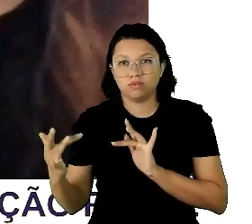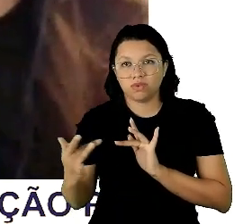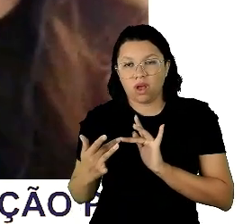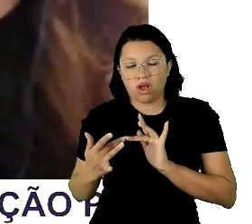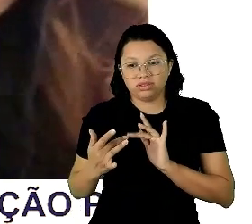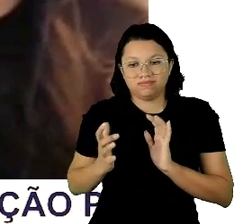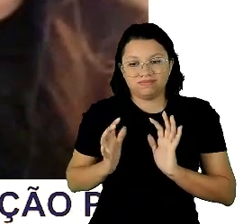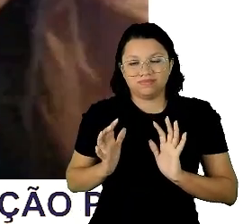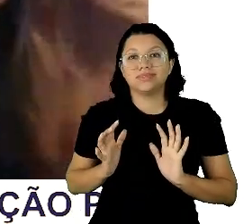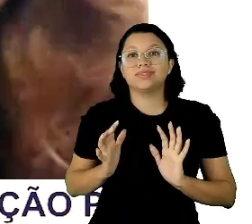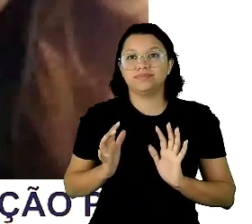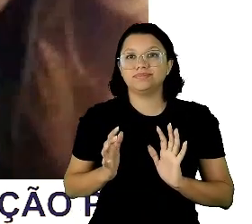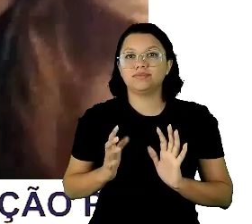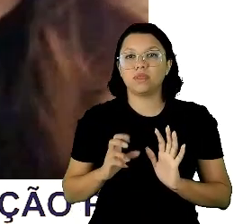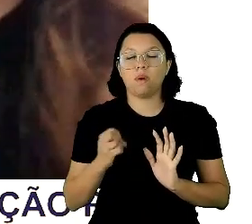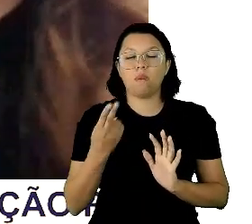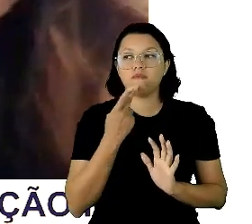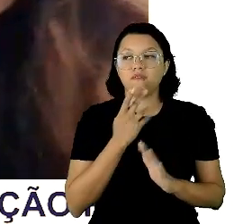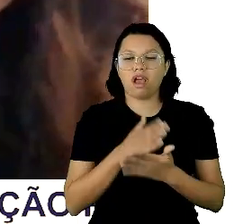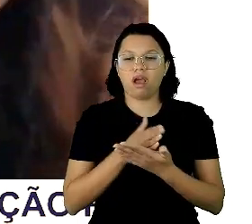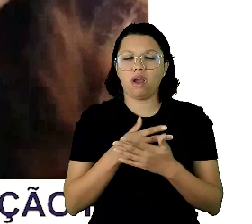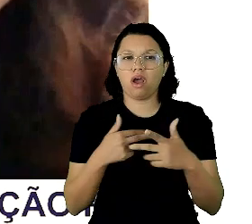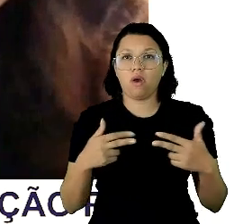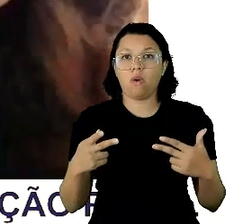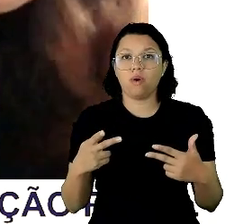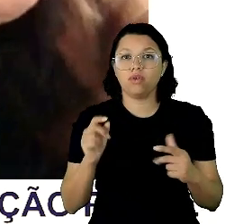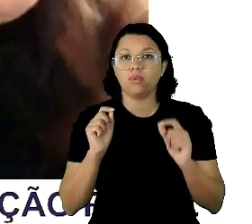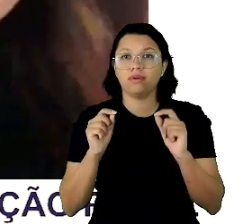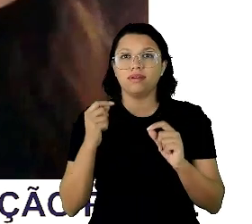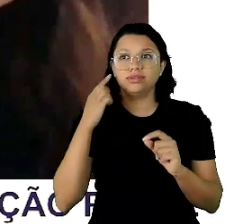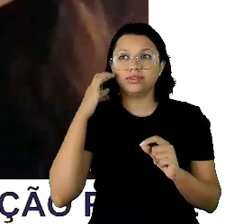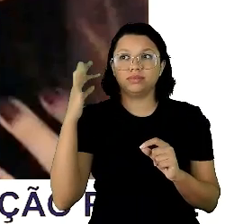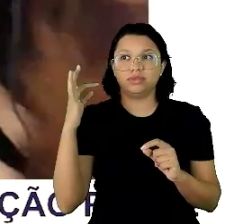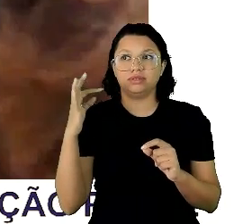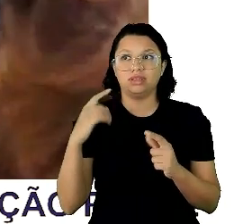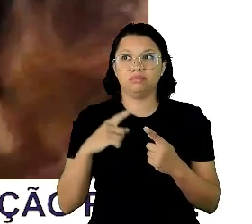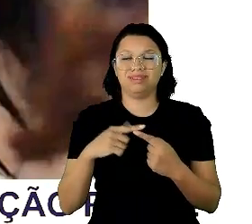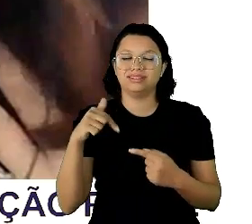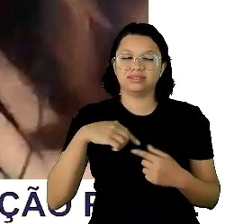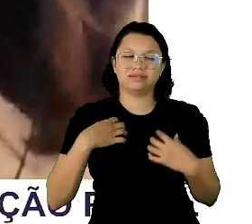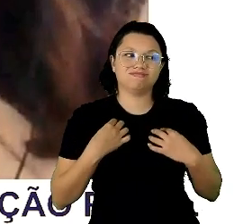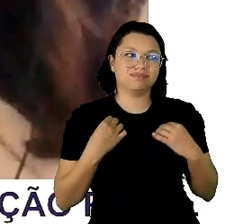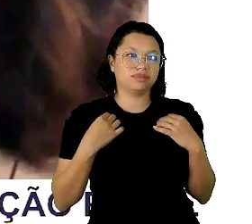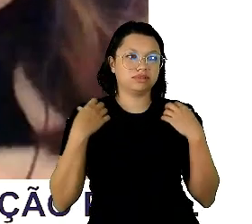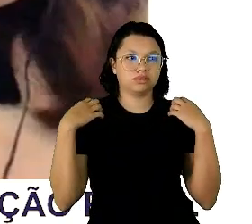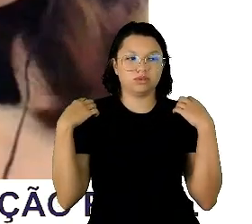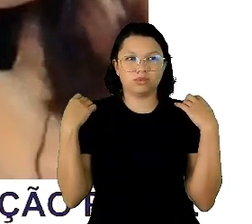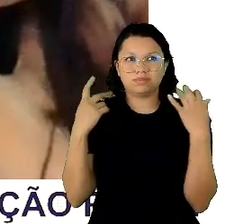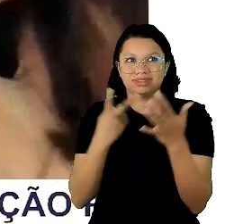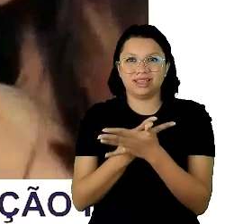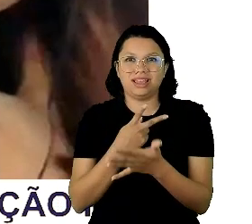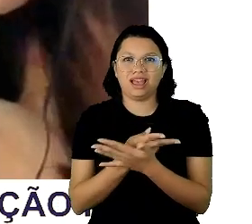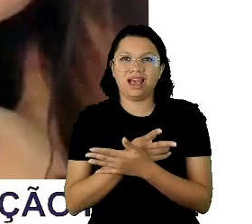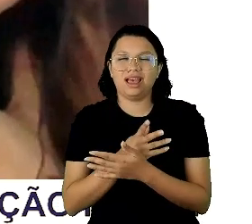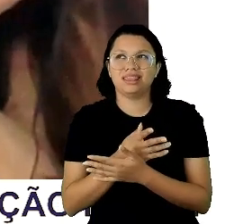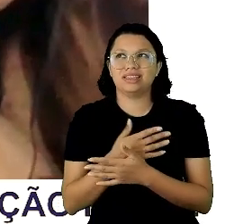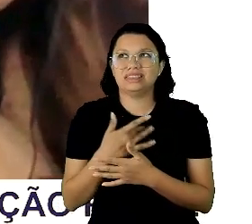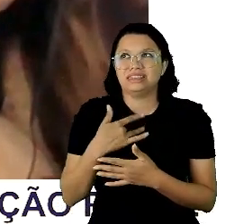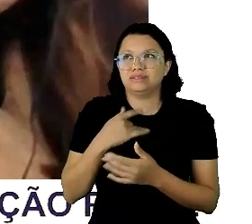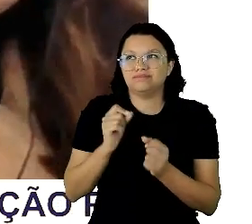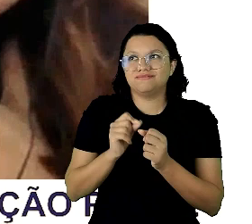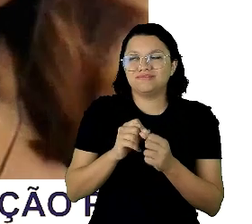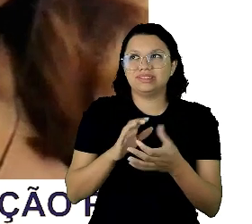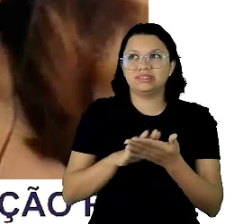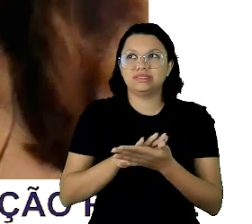alguém fala alguma coisa, a primeira coisa que a gente vai pensar é, mas essa roupa tá errada. Eu fiz alguma coisa